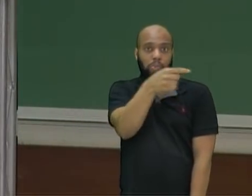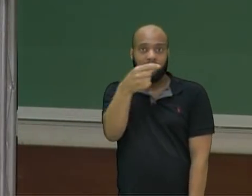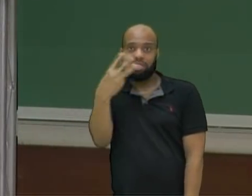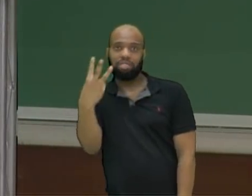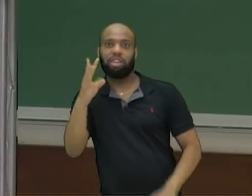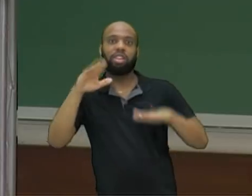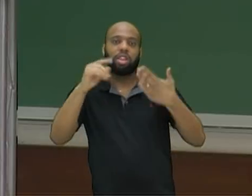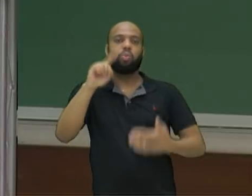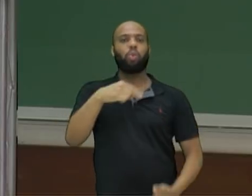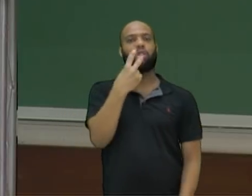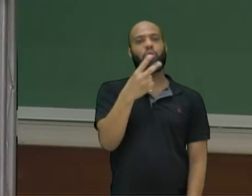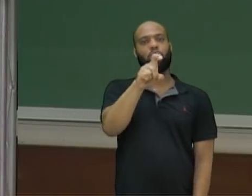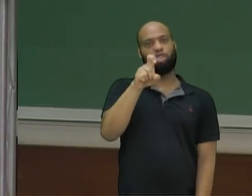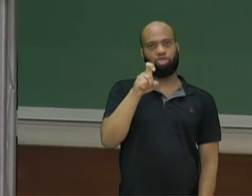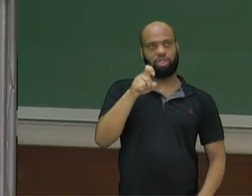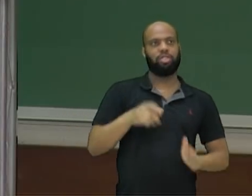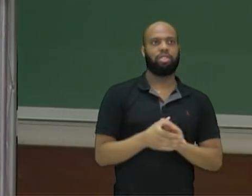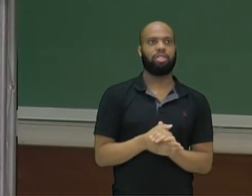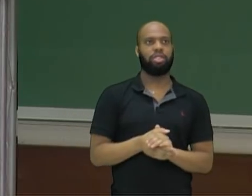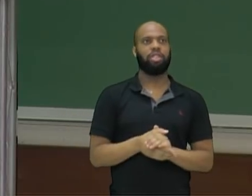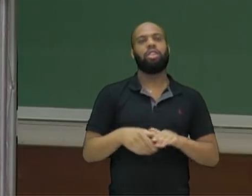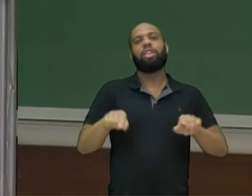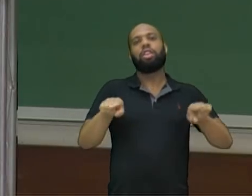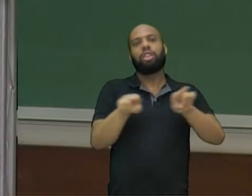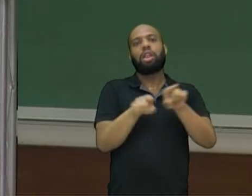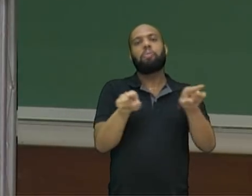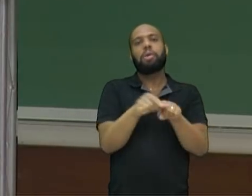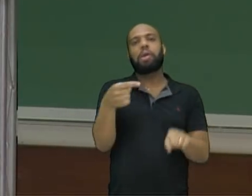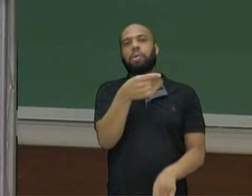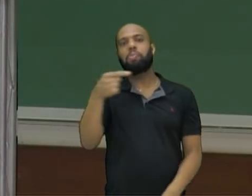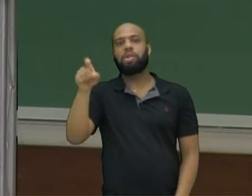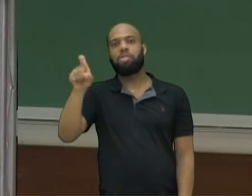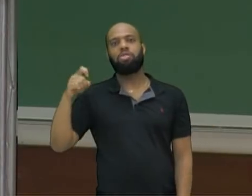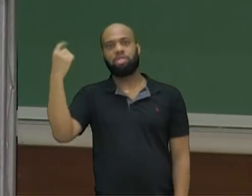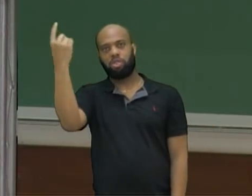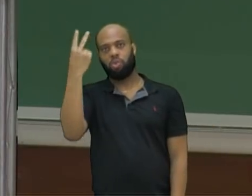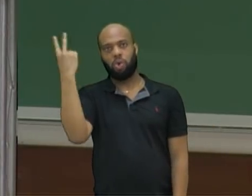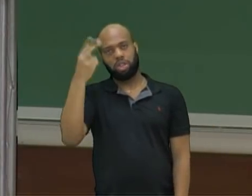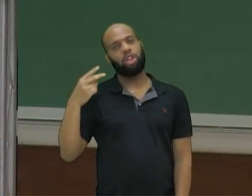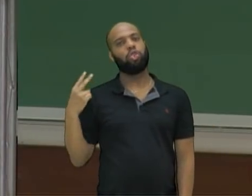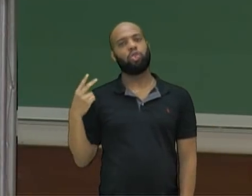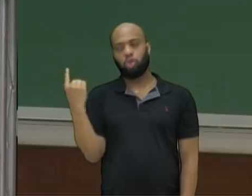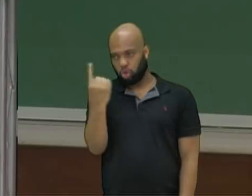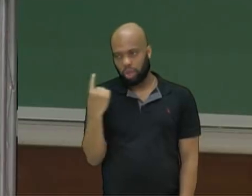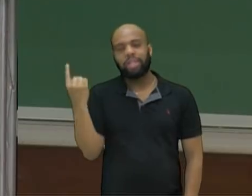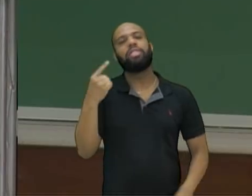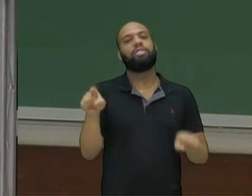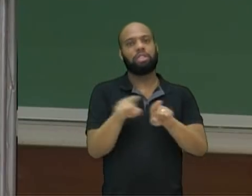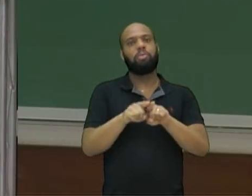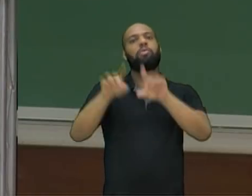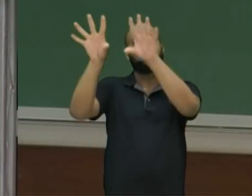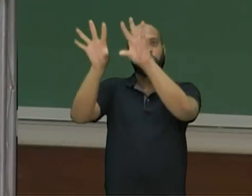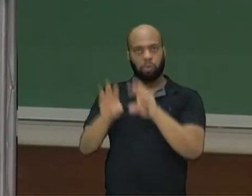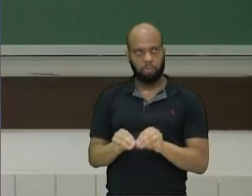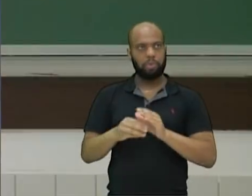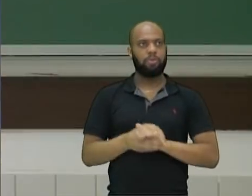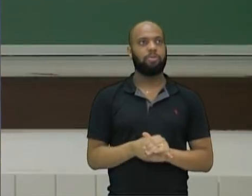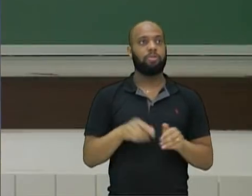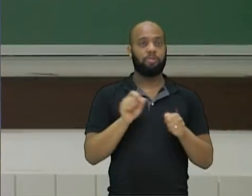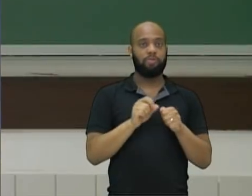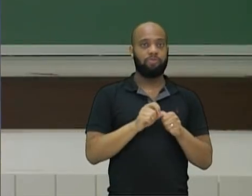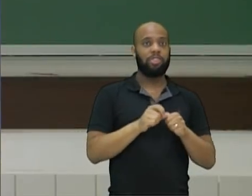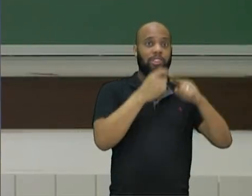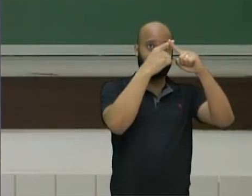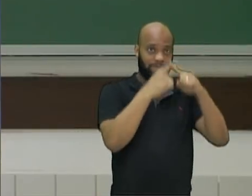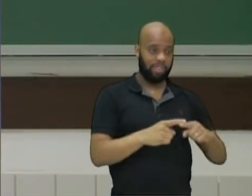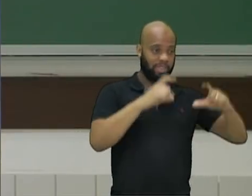ficar com 2x. E o menos x ao quadrado eu vou repetir. Lembrando, aqui eu multipliquei